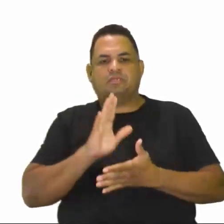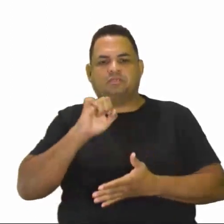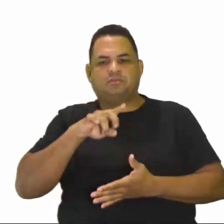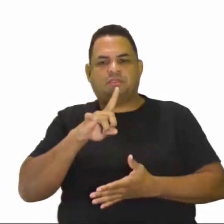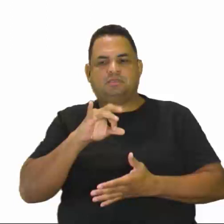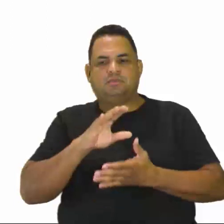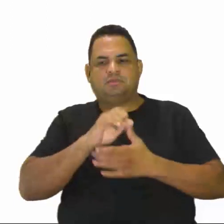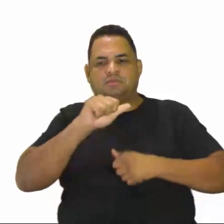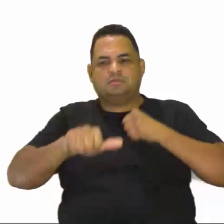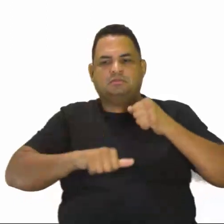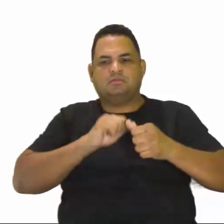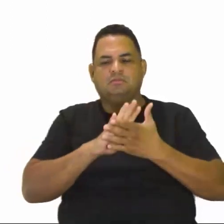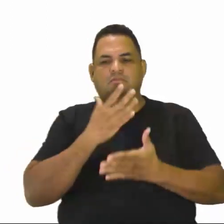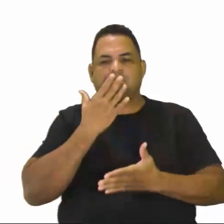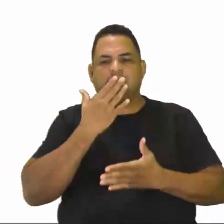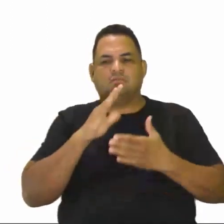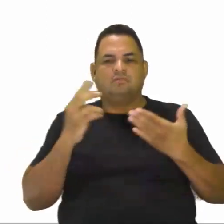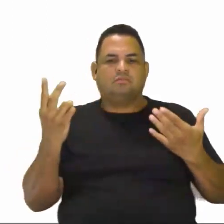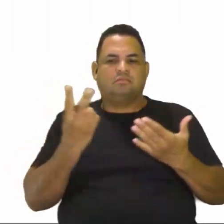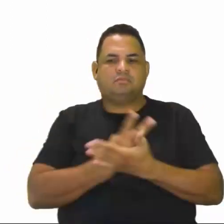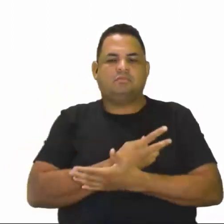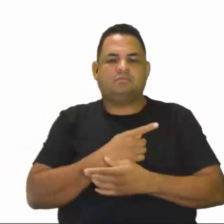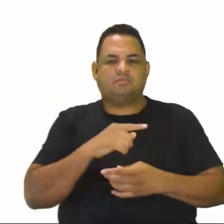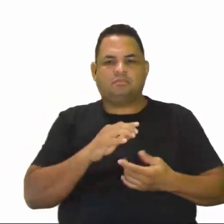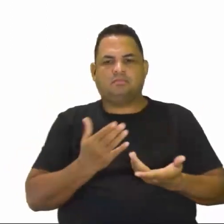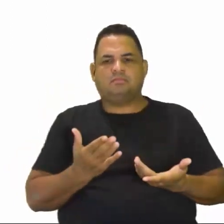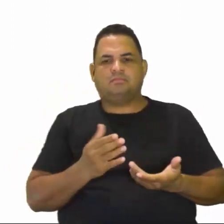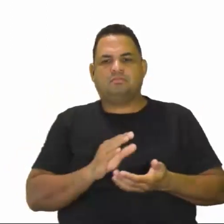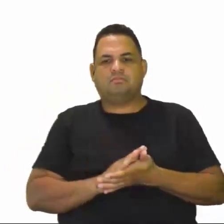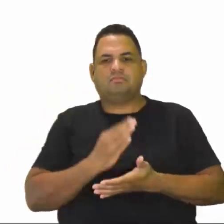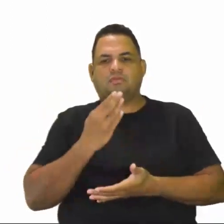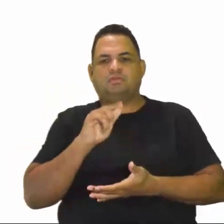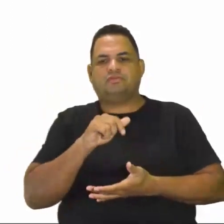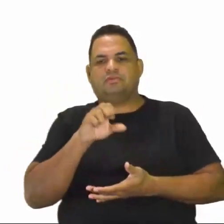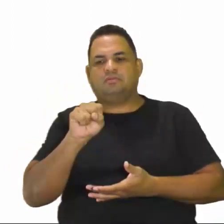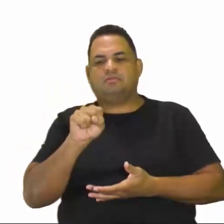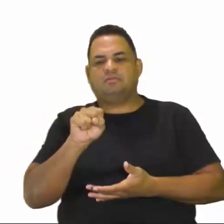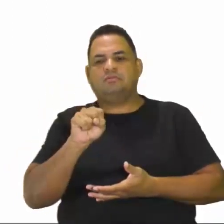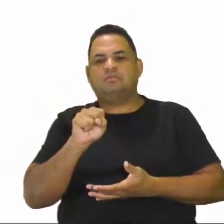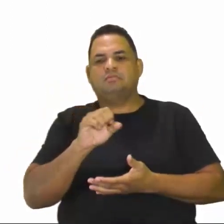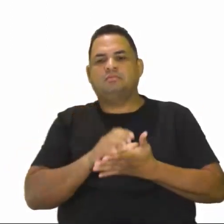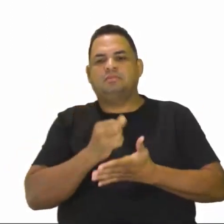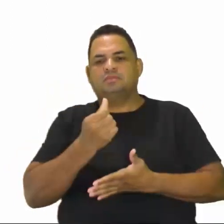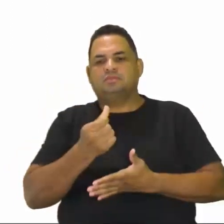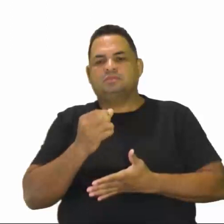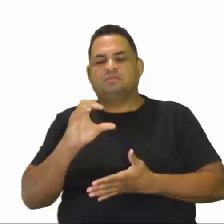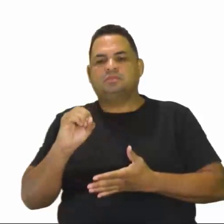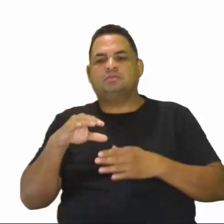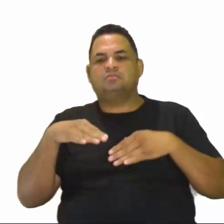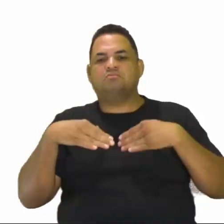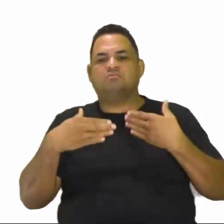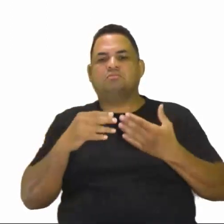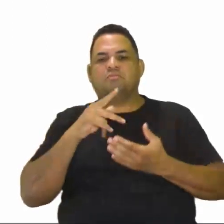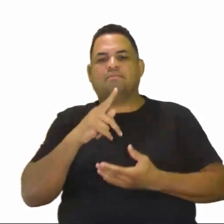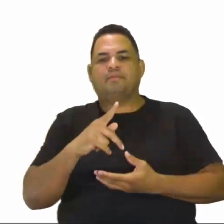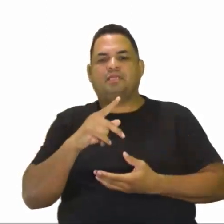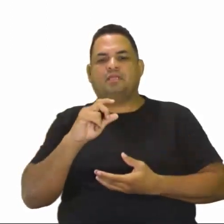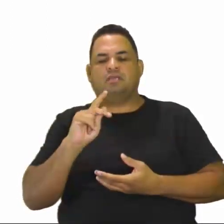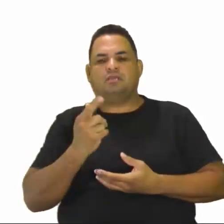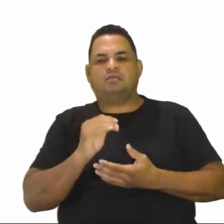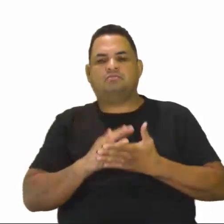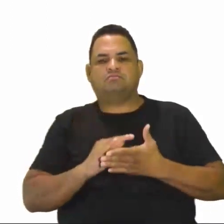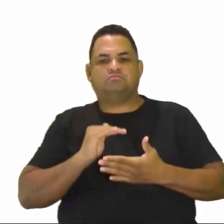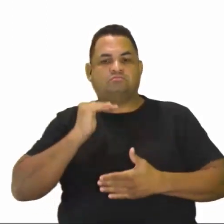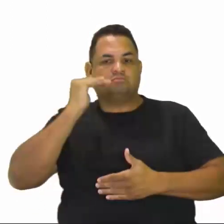metila. As mudanças de cor que ocorrem é para o pH 4,8 e 6. Como o meu pH está